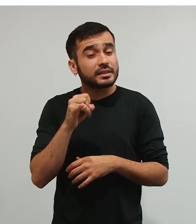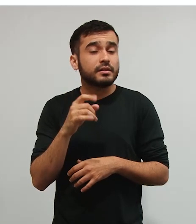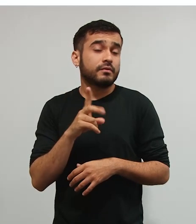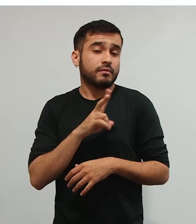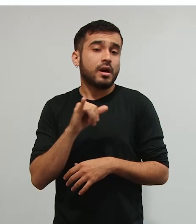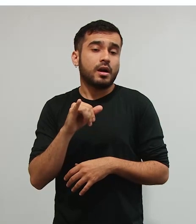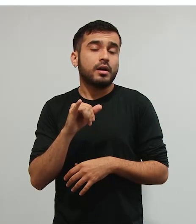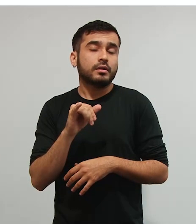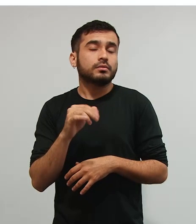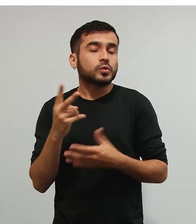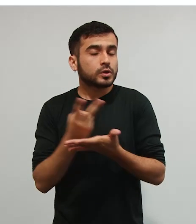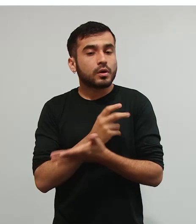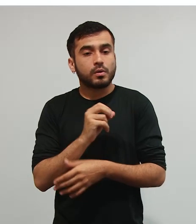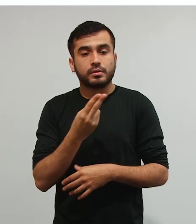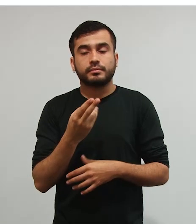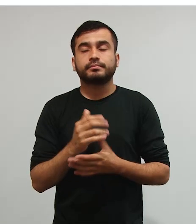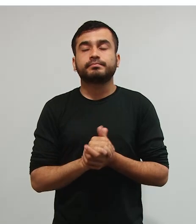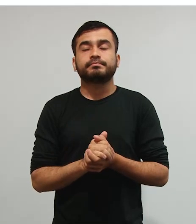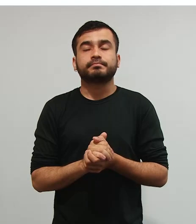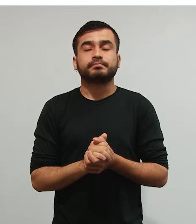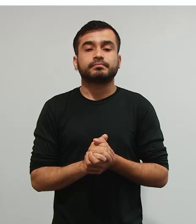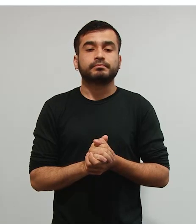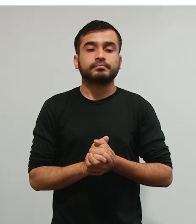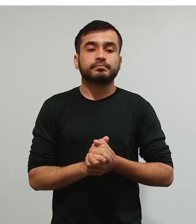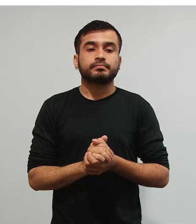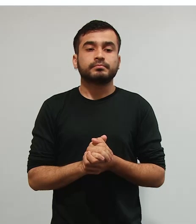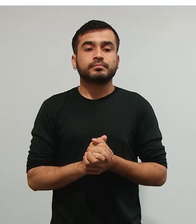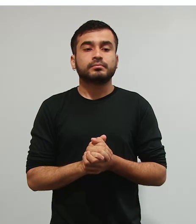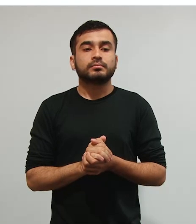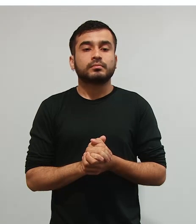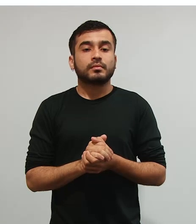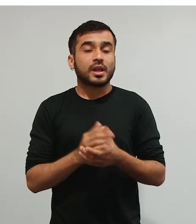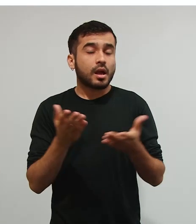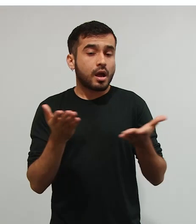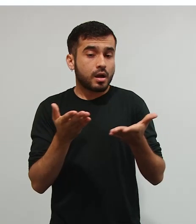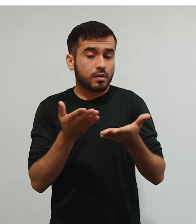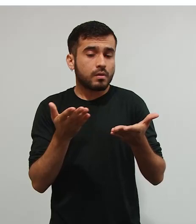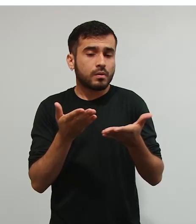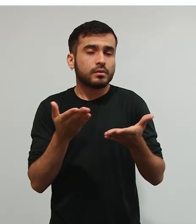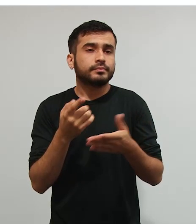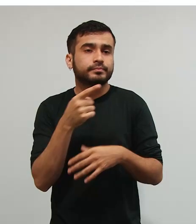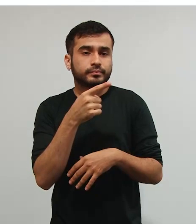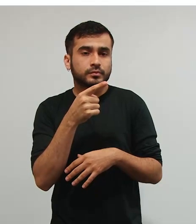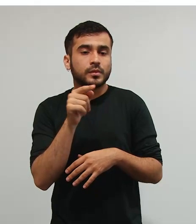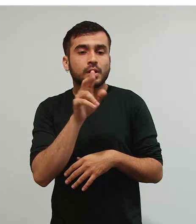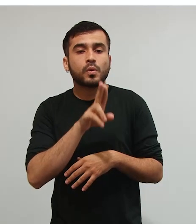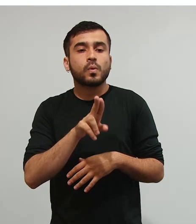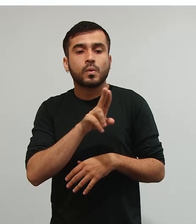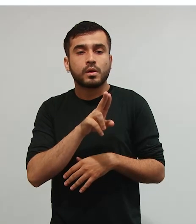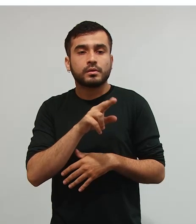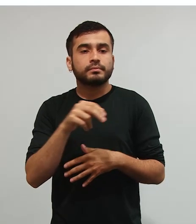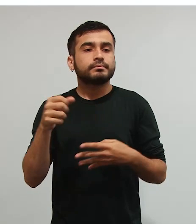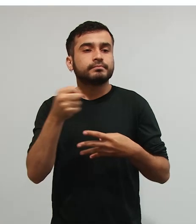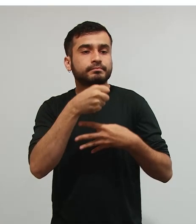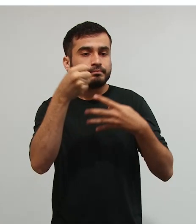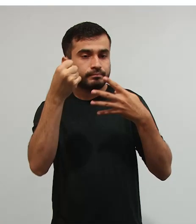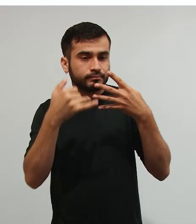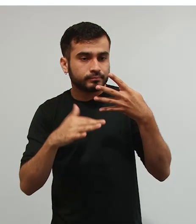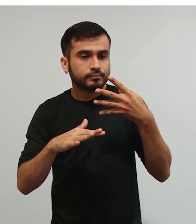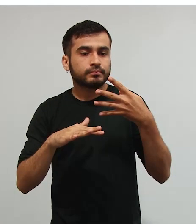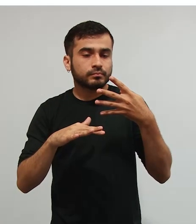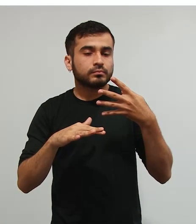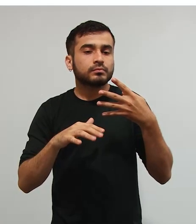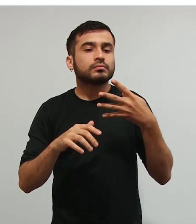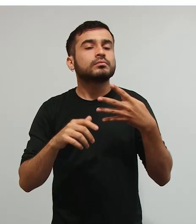valha a pena, né? Então, é isso. Aqui, eu coloquei uma